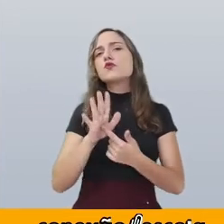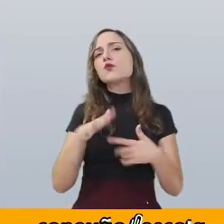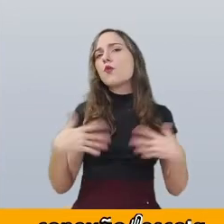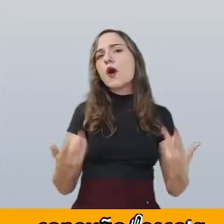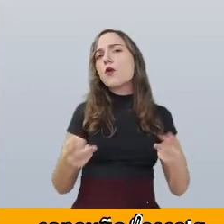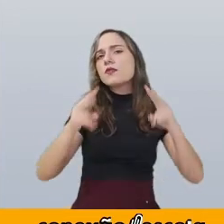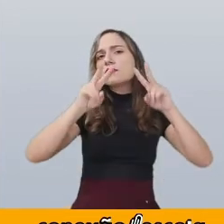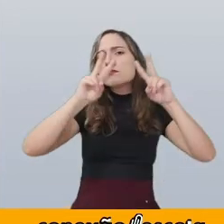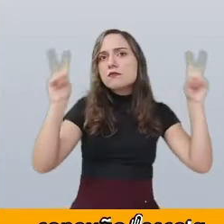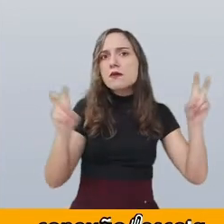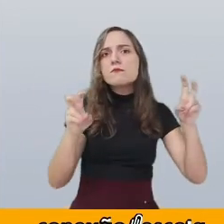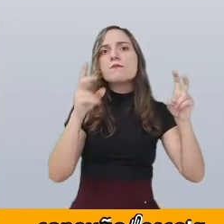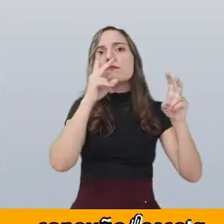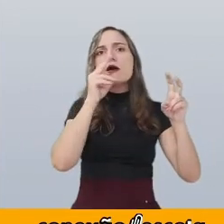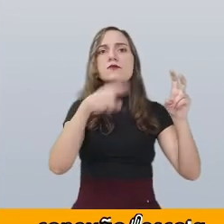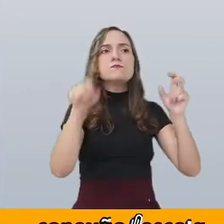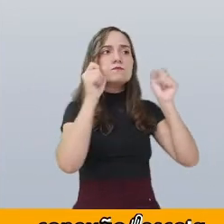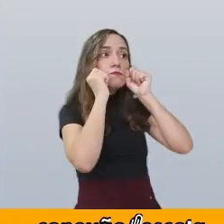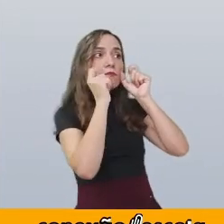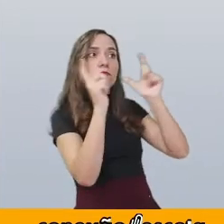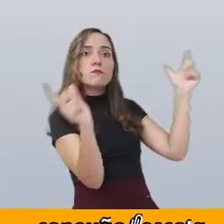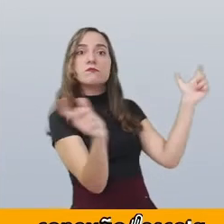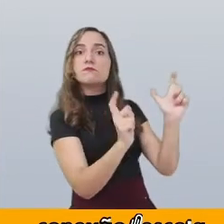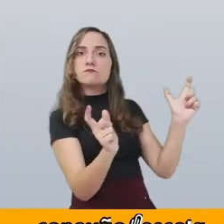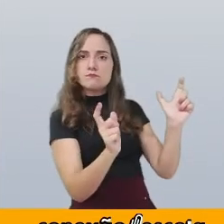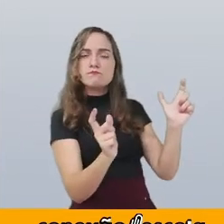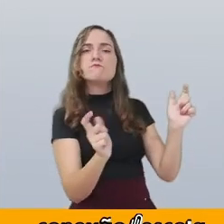de forma mais ampla.